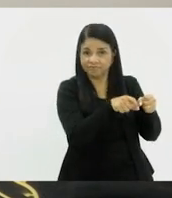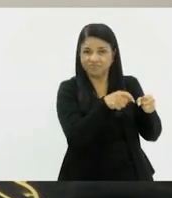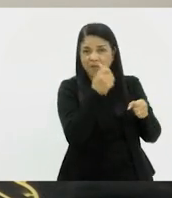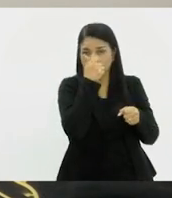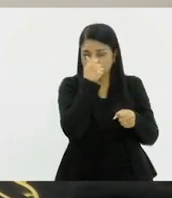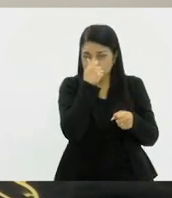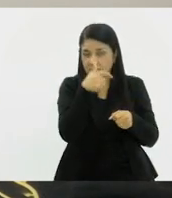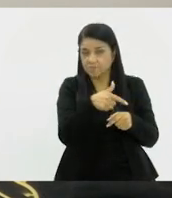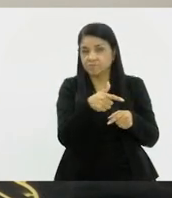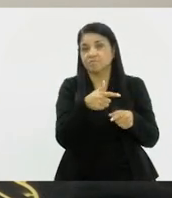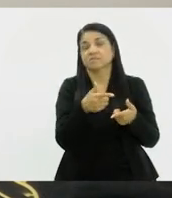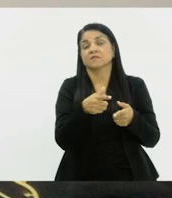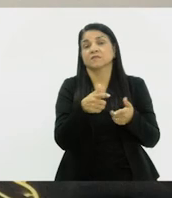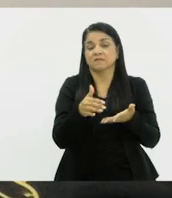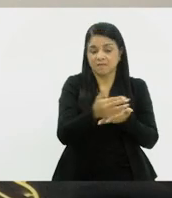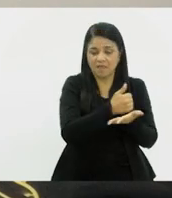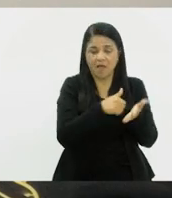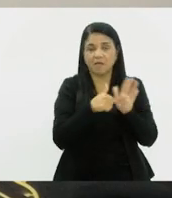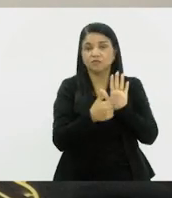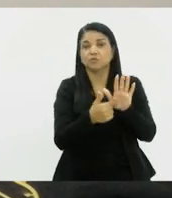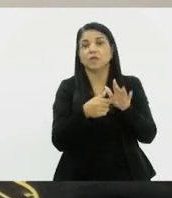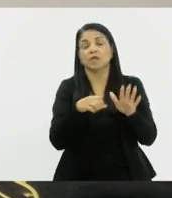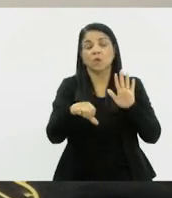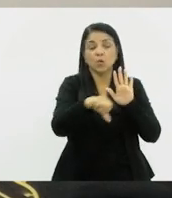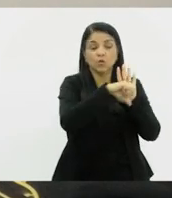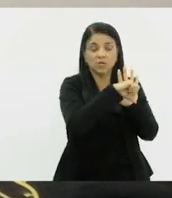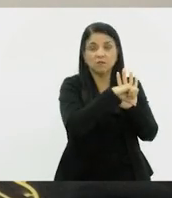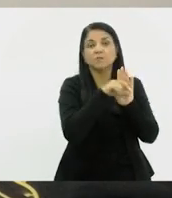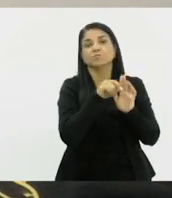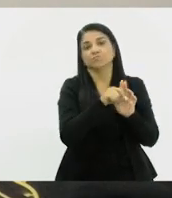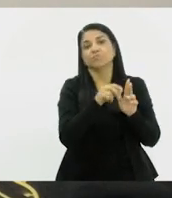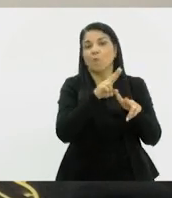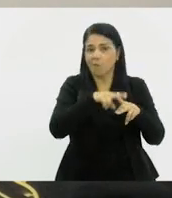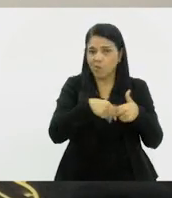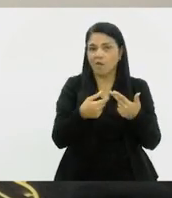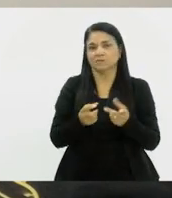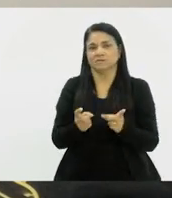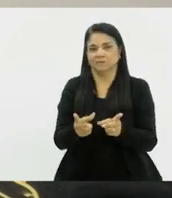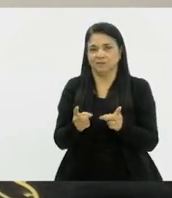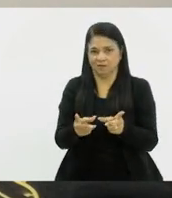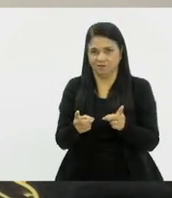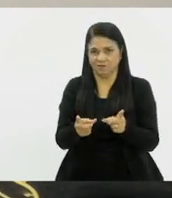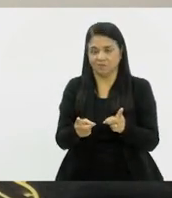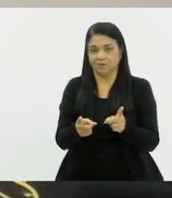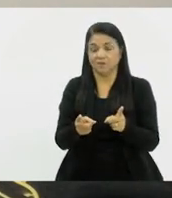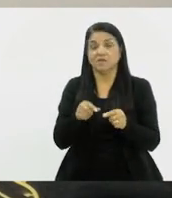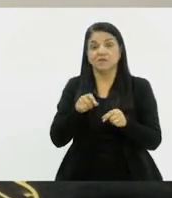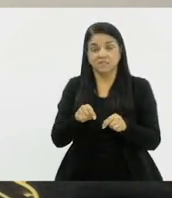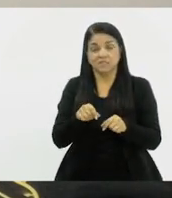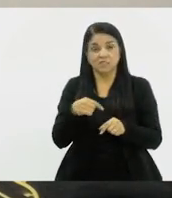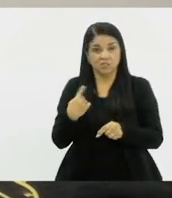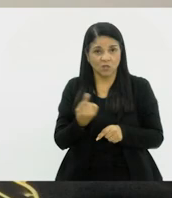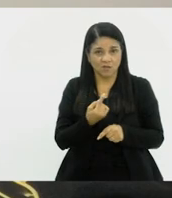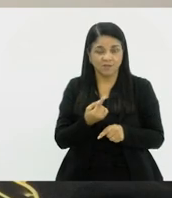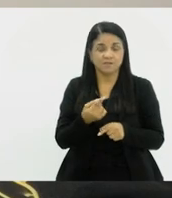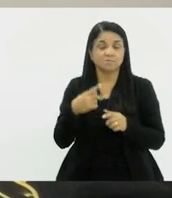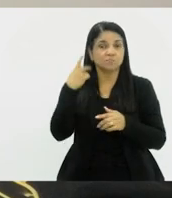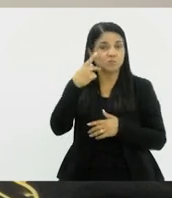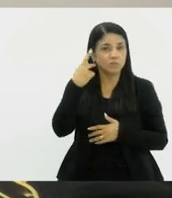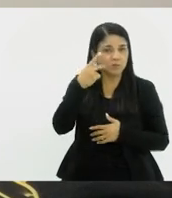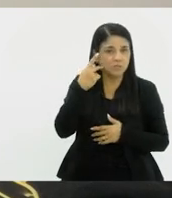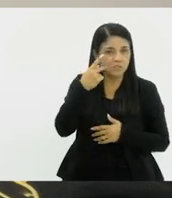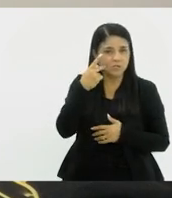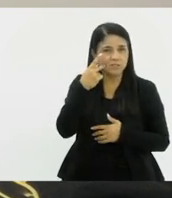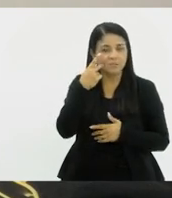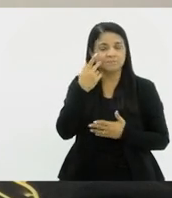carcerária hoje decorre do aumento da criminalização por tráfico ou seja se tivéssemos efetivamente uma política mais